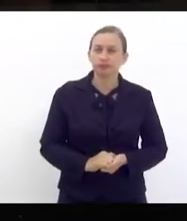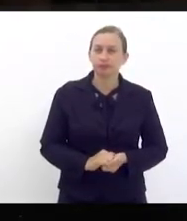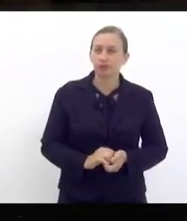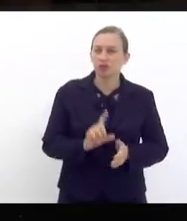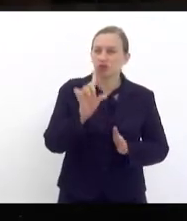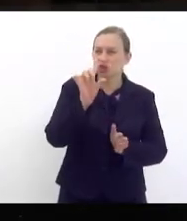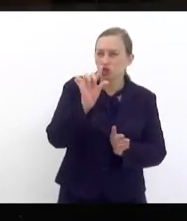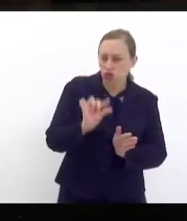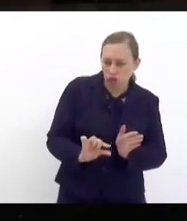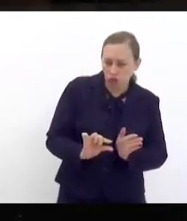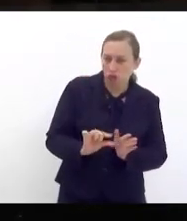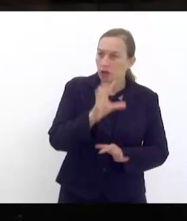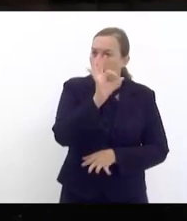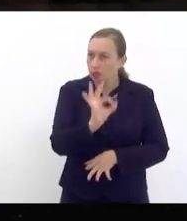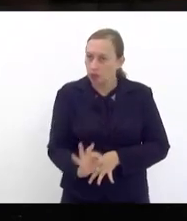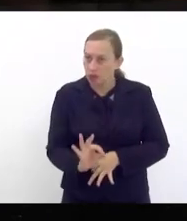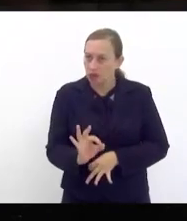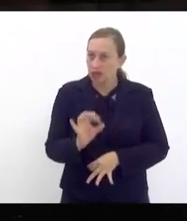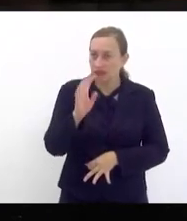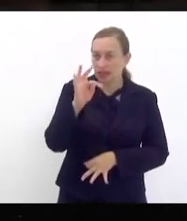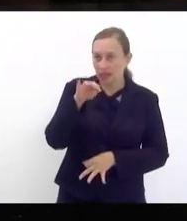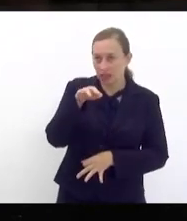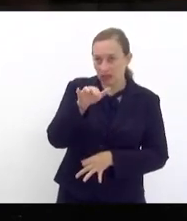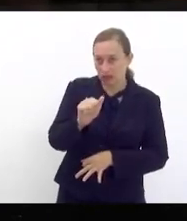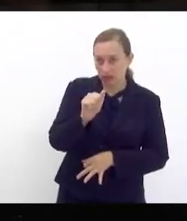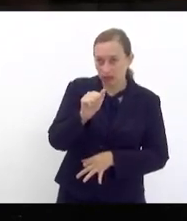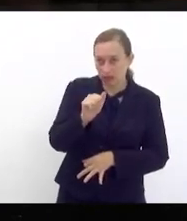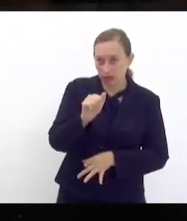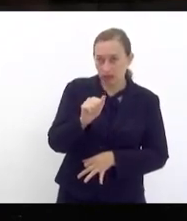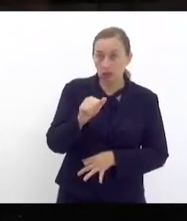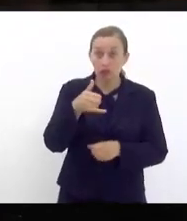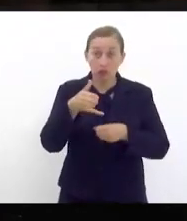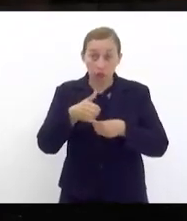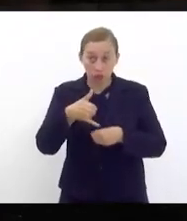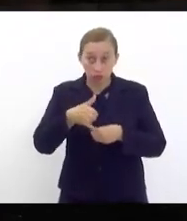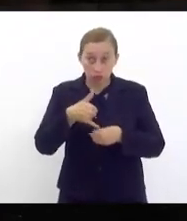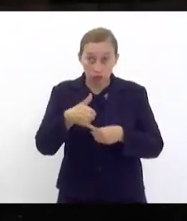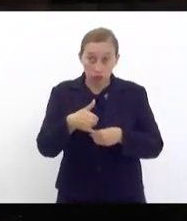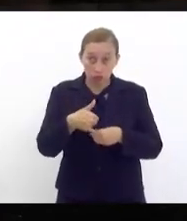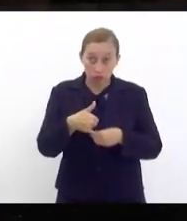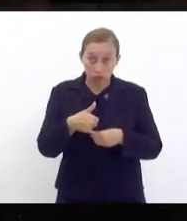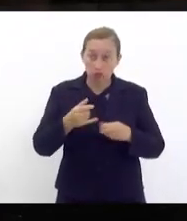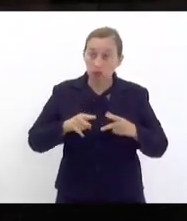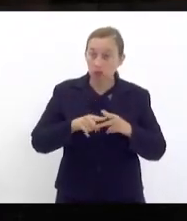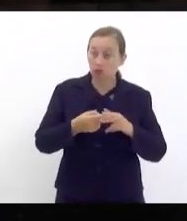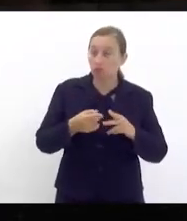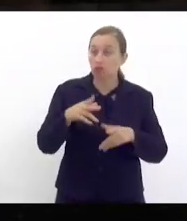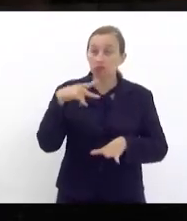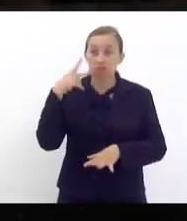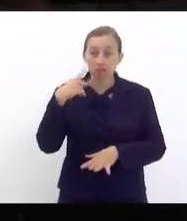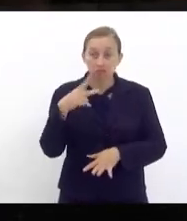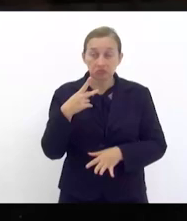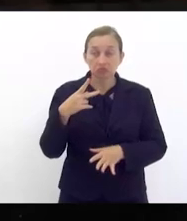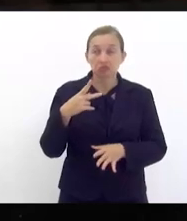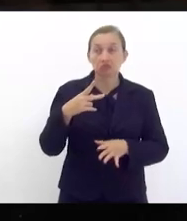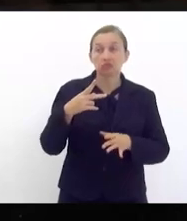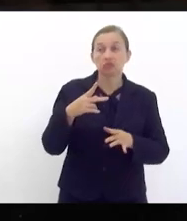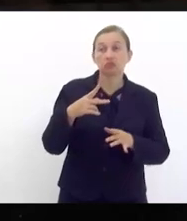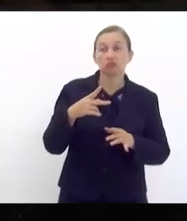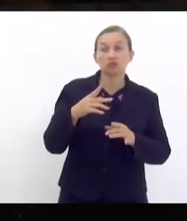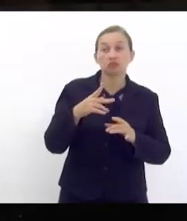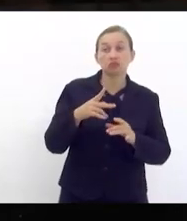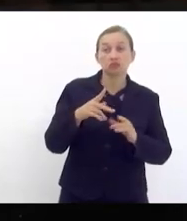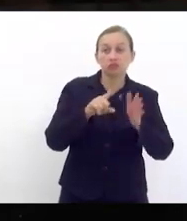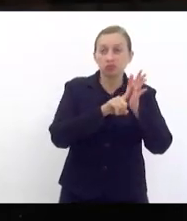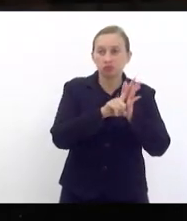diminuir o percentual da alíquota incidida sobre combustíveis e a manutenção dessa política, ainda que com revisões pelo